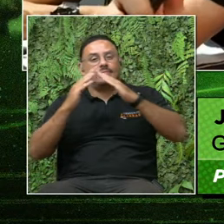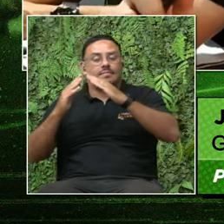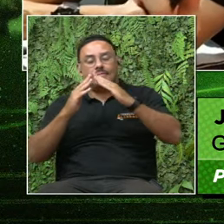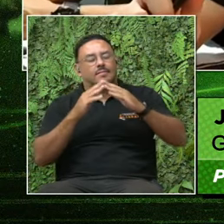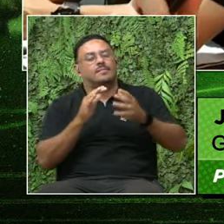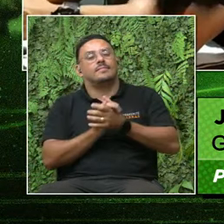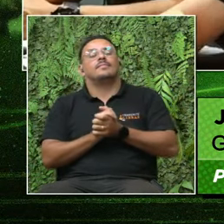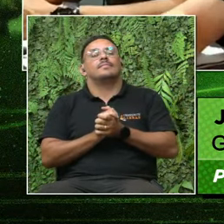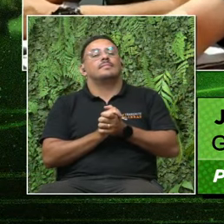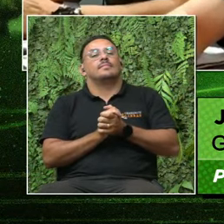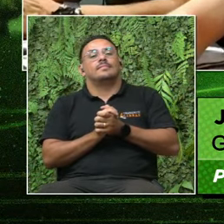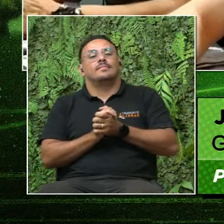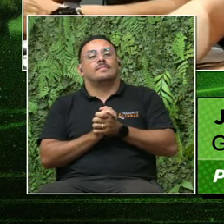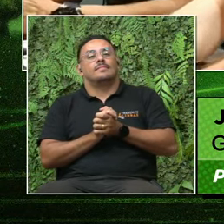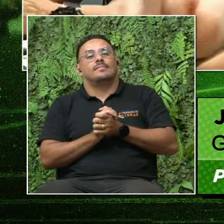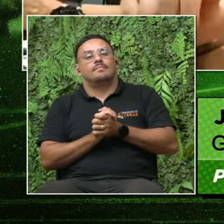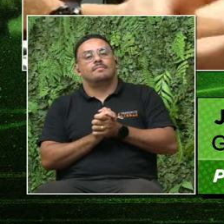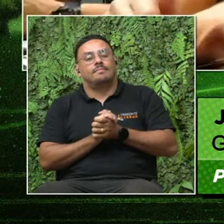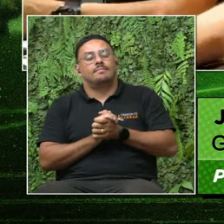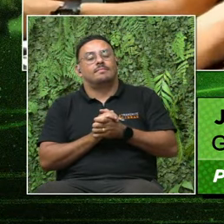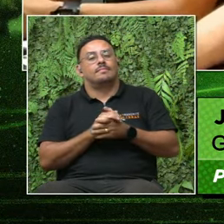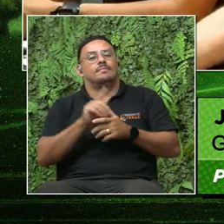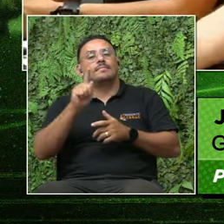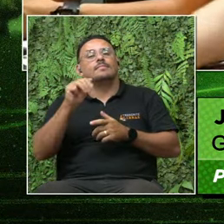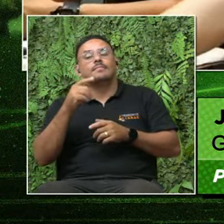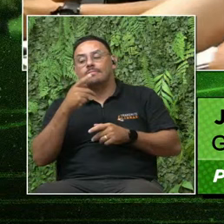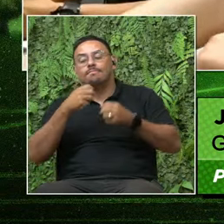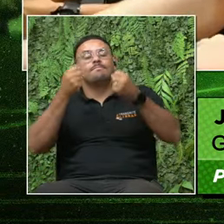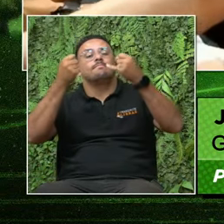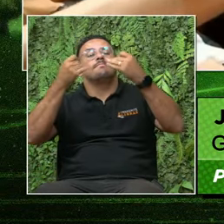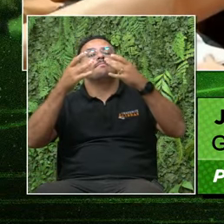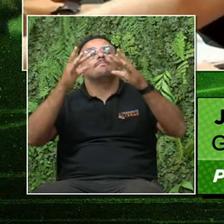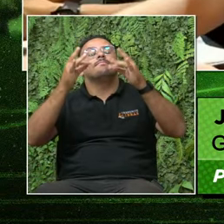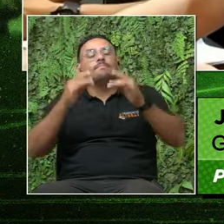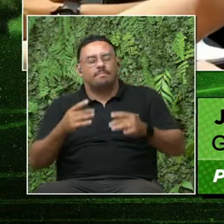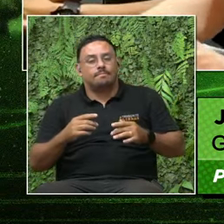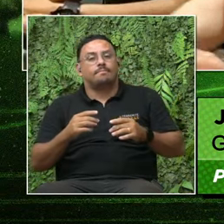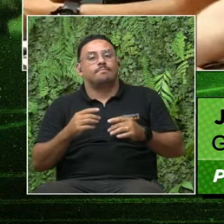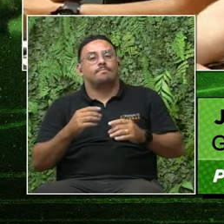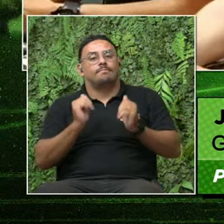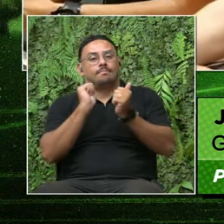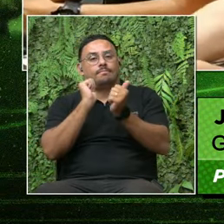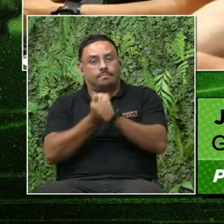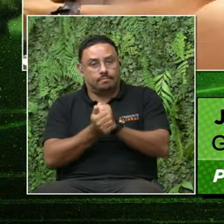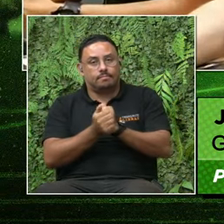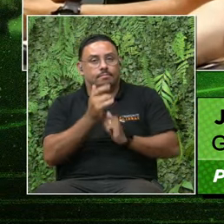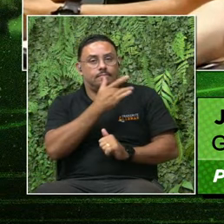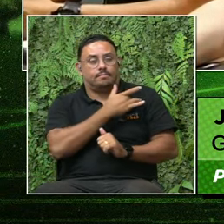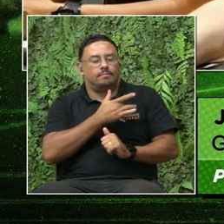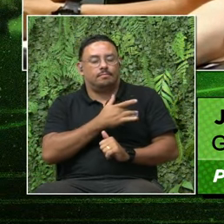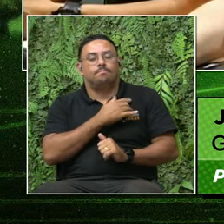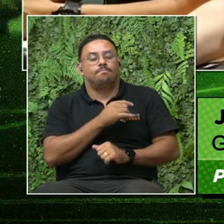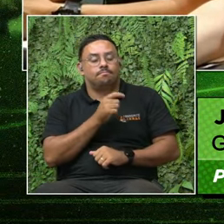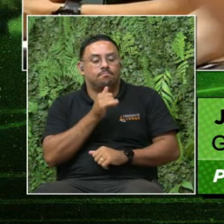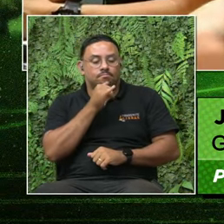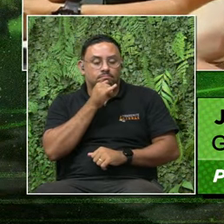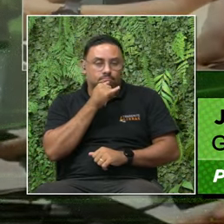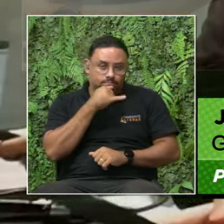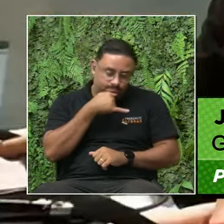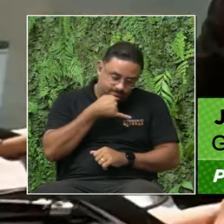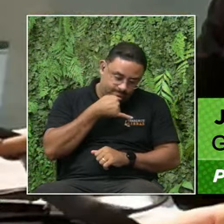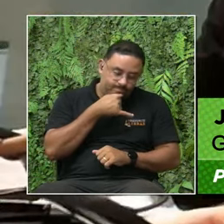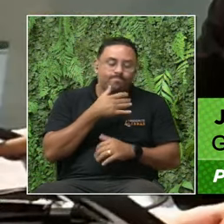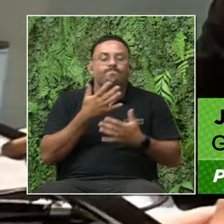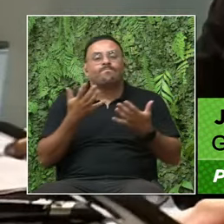viu o Igor fala só um detalhe que os jogadores do Cruzeiro passaram por aqui todo mundo muito cabis baixo